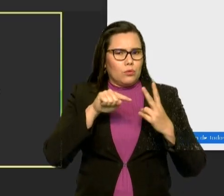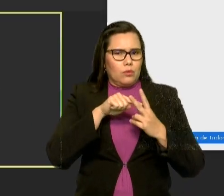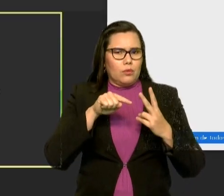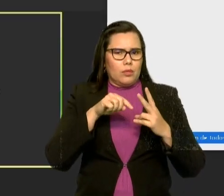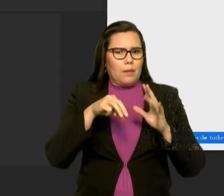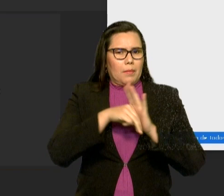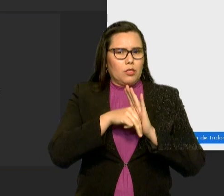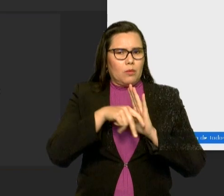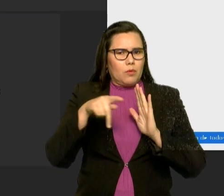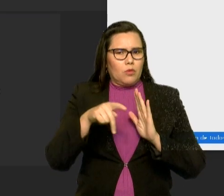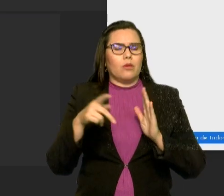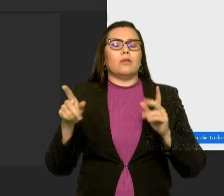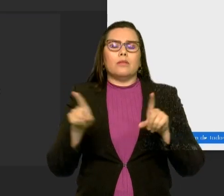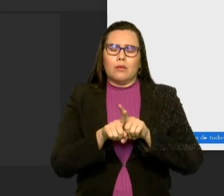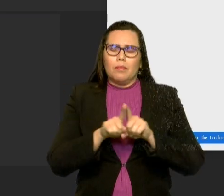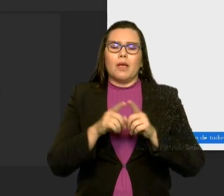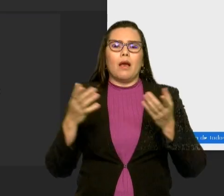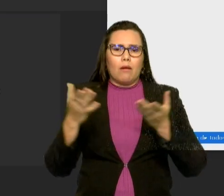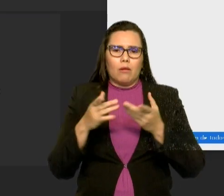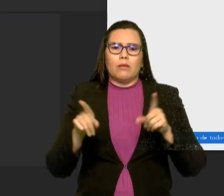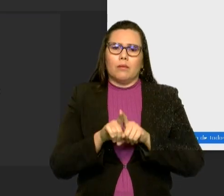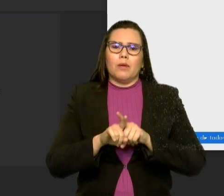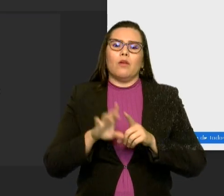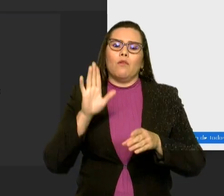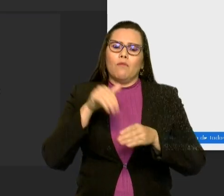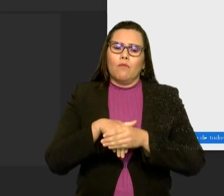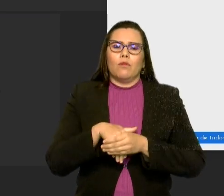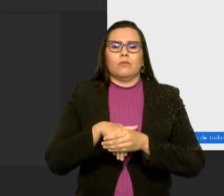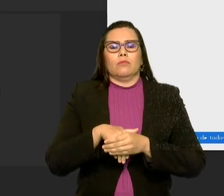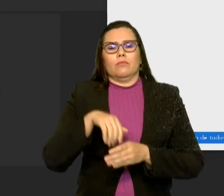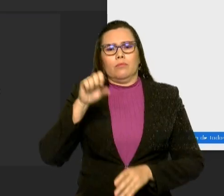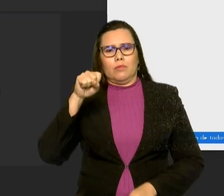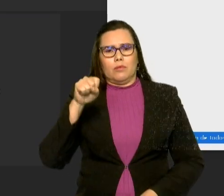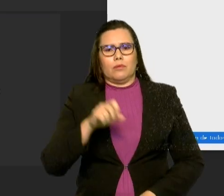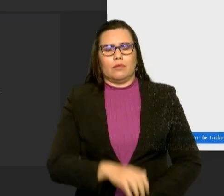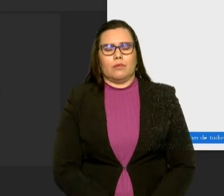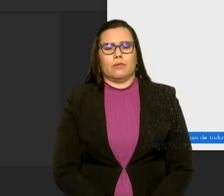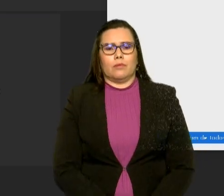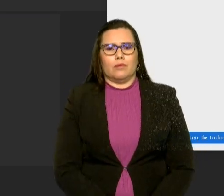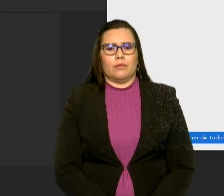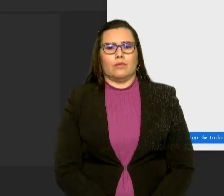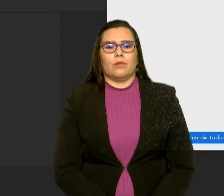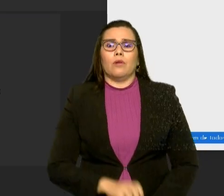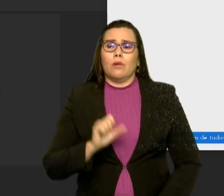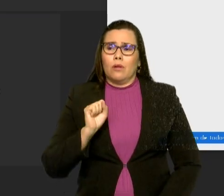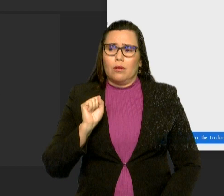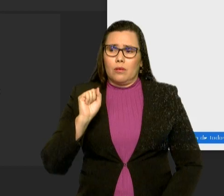votada. Ok, deputado. Deputado Neto acompanhou os dois aprovando.